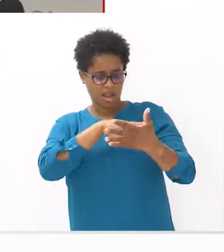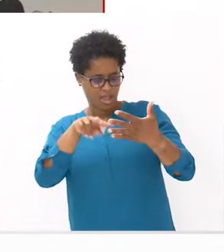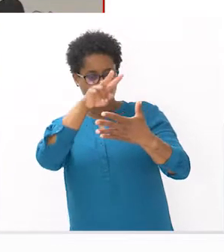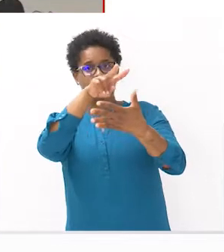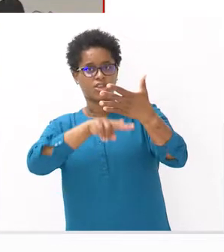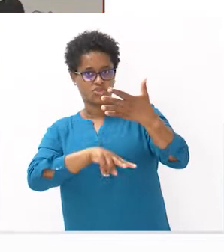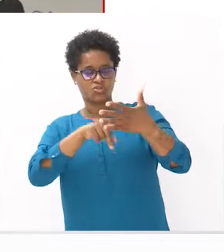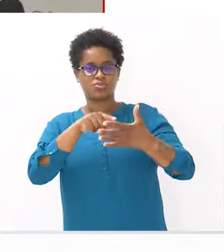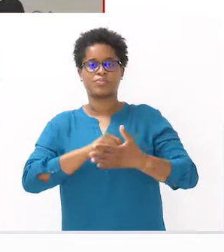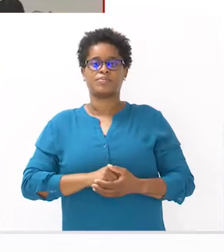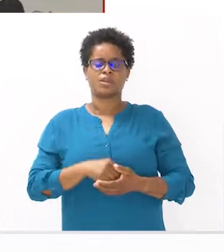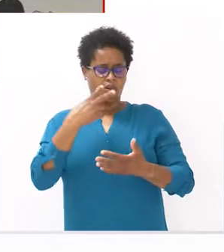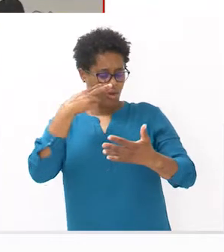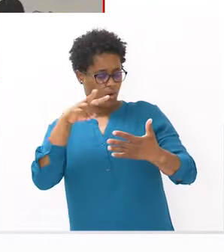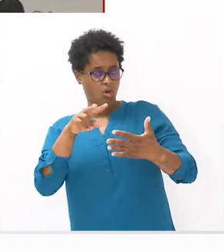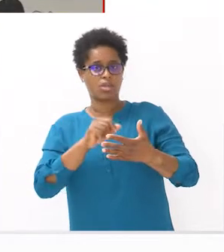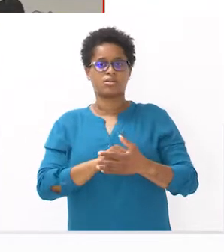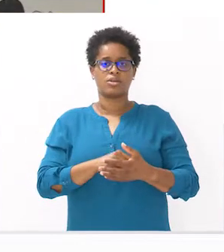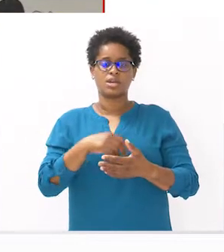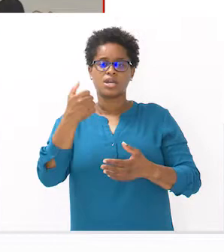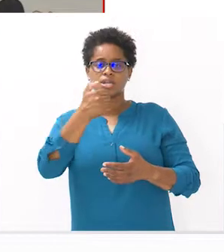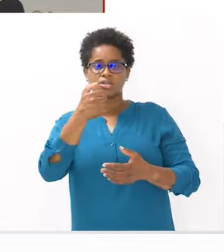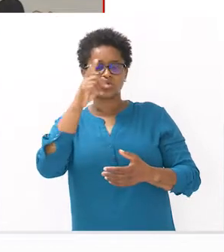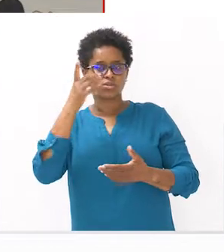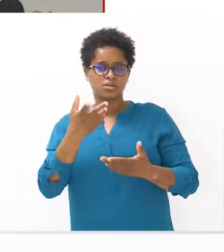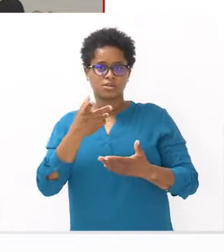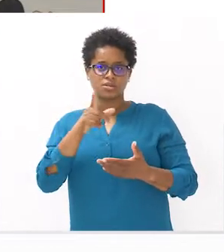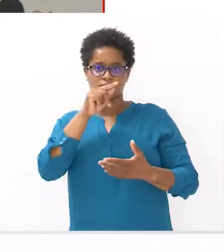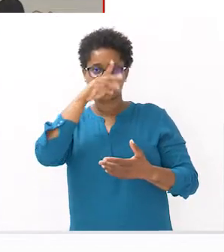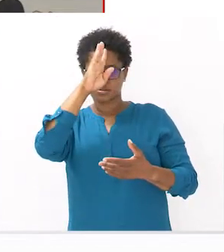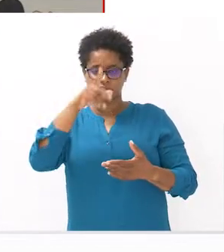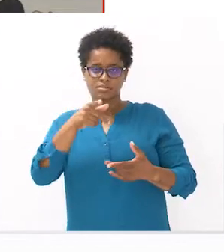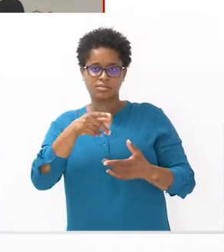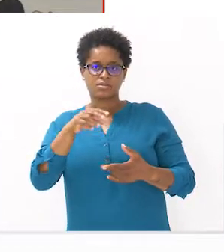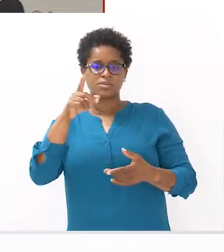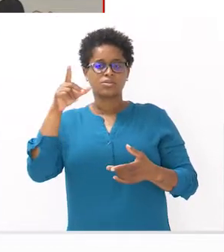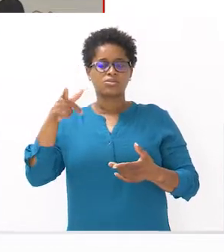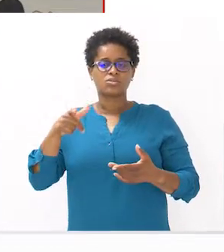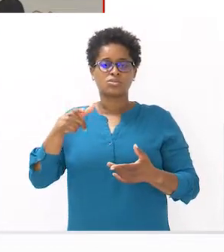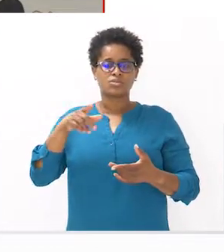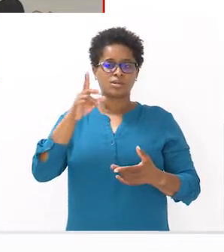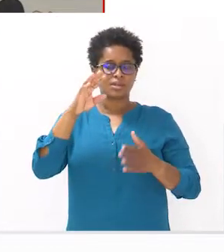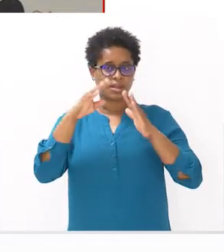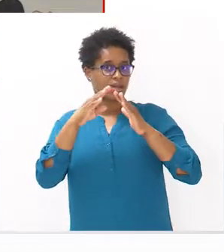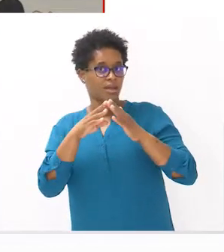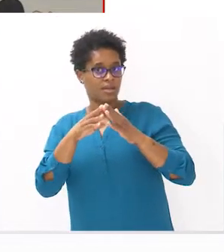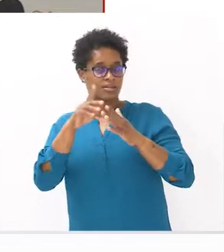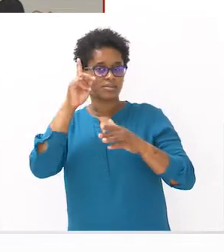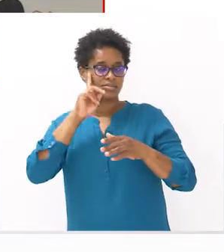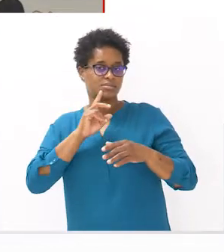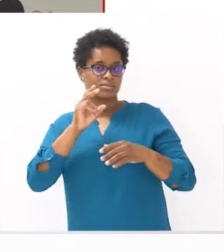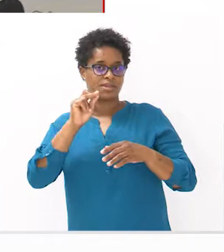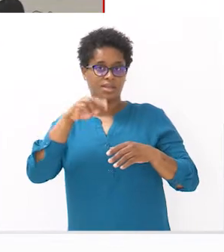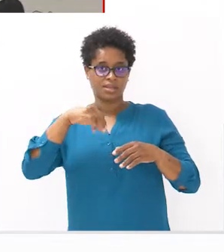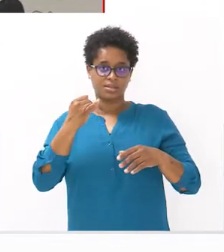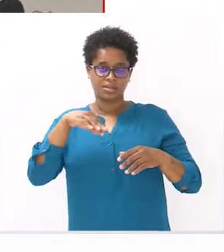texto. Olha as cinco joaninhas do quintal da dona Aninhas. Vão